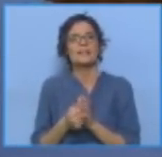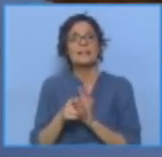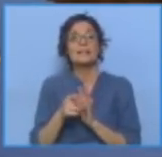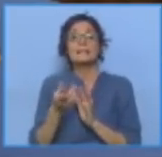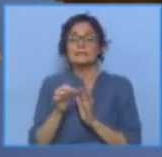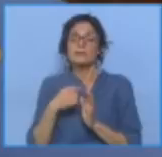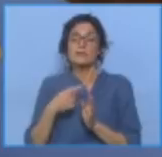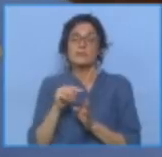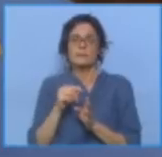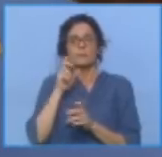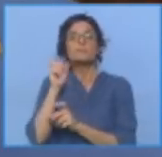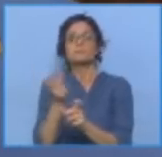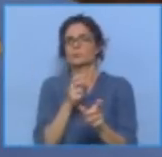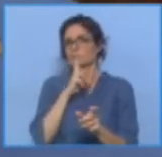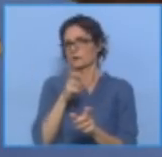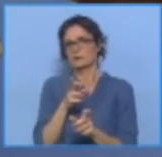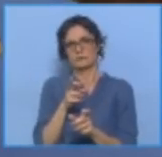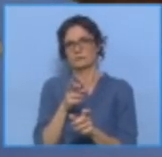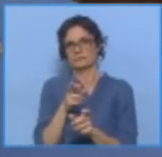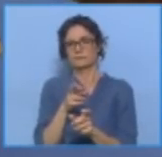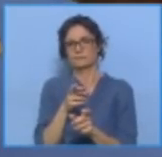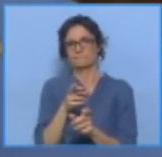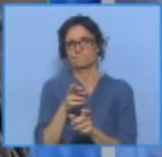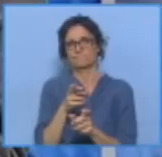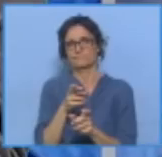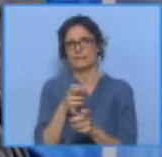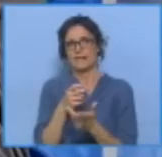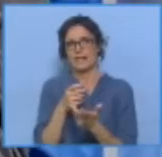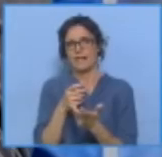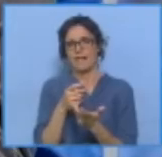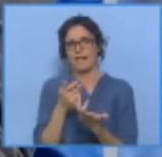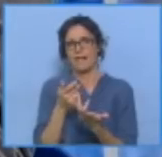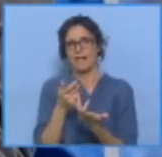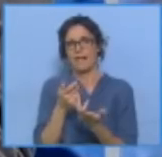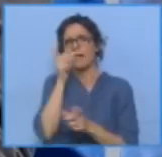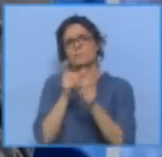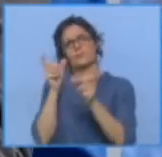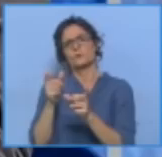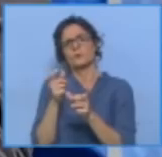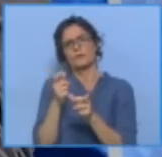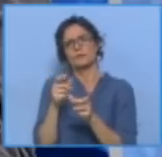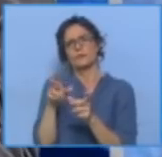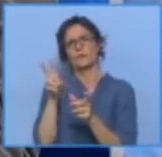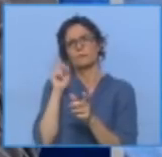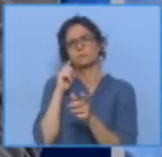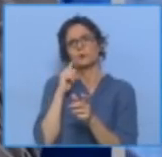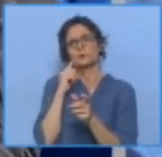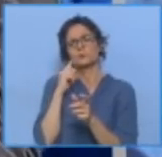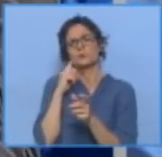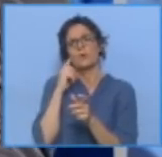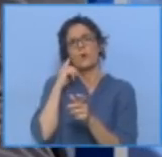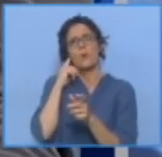modo geral, hoje, podemos dizer que as pessoas também, quando se lhes pergunta sobre Jesus, a